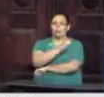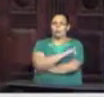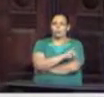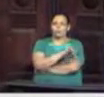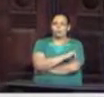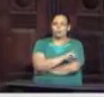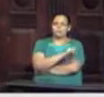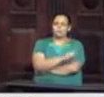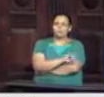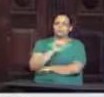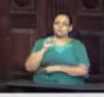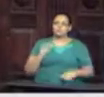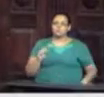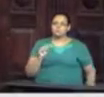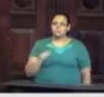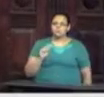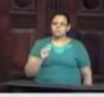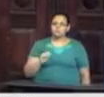Janeiro, que